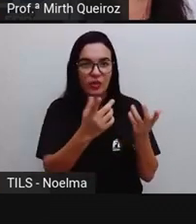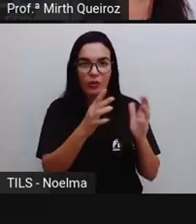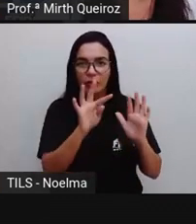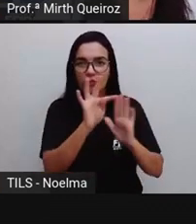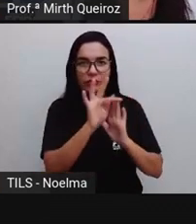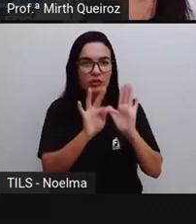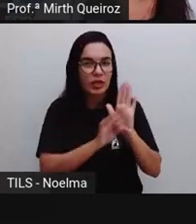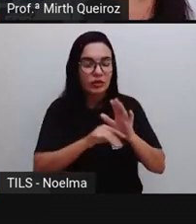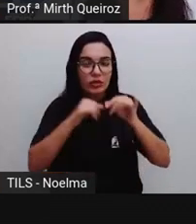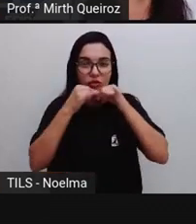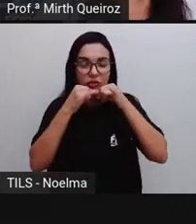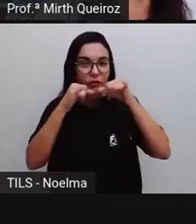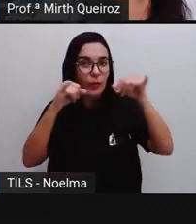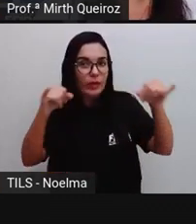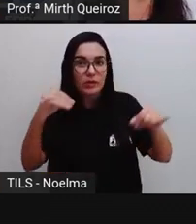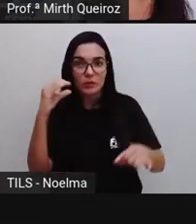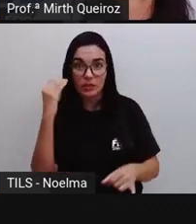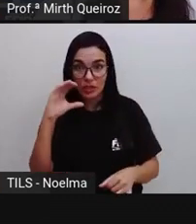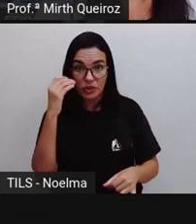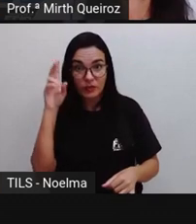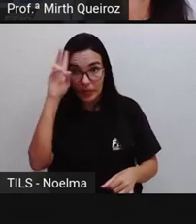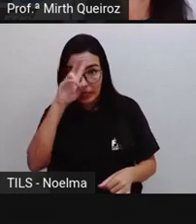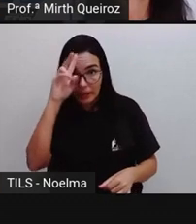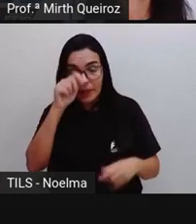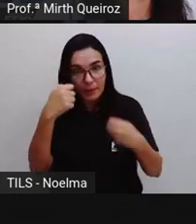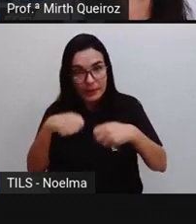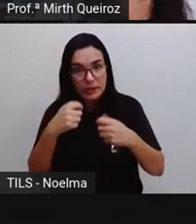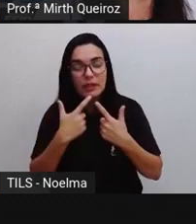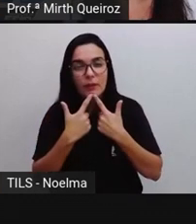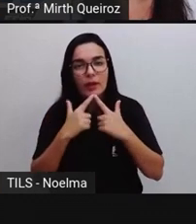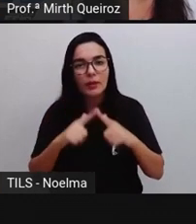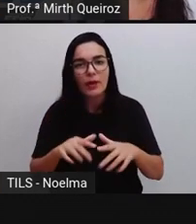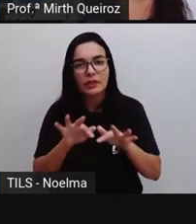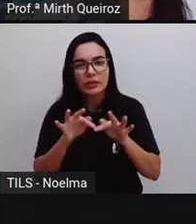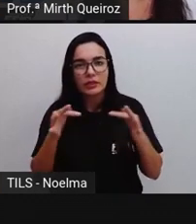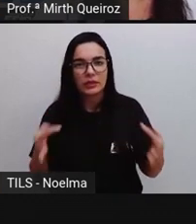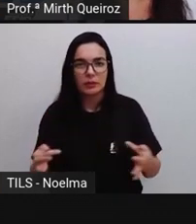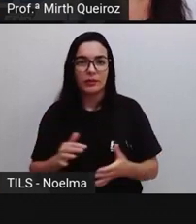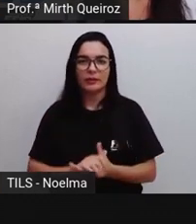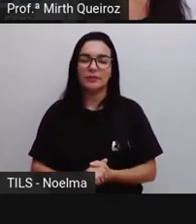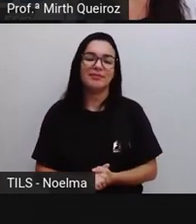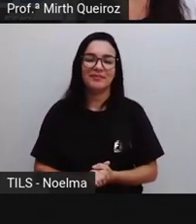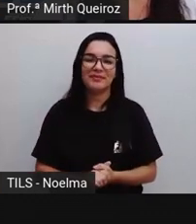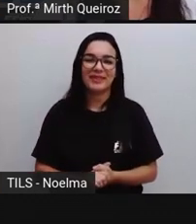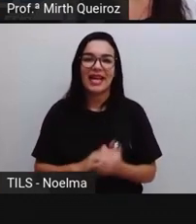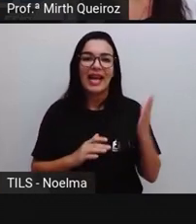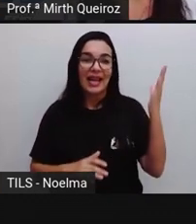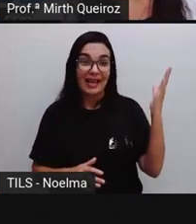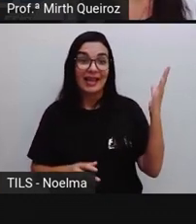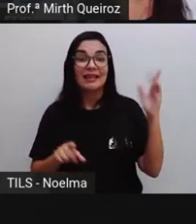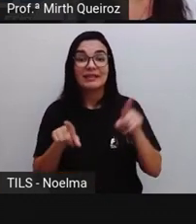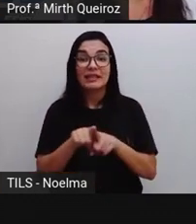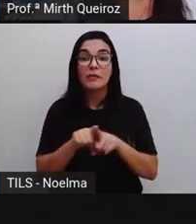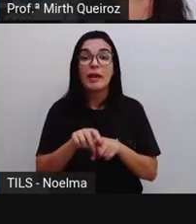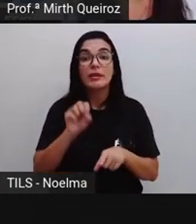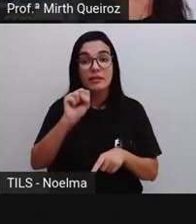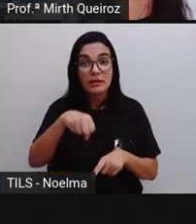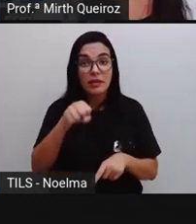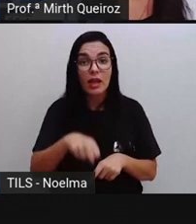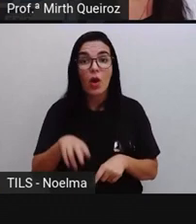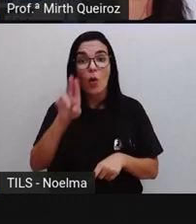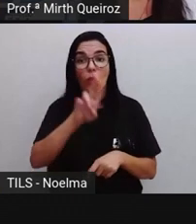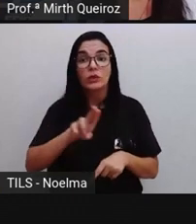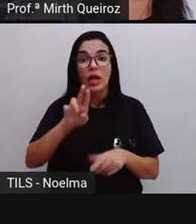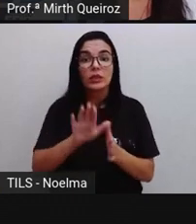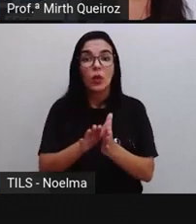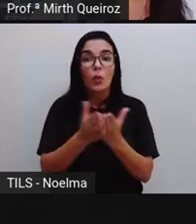de divulgação científica, tem que ser uma linguagem aí mais simples, né? Os verbetes, eles são utilizados